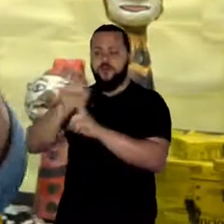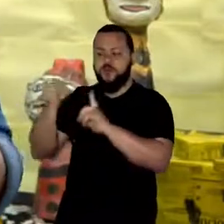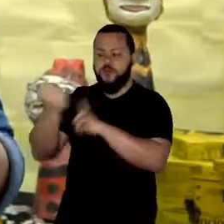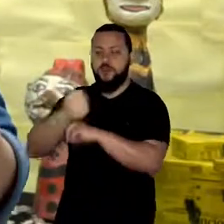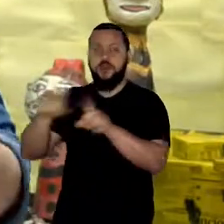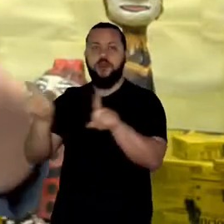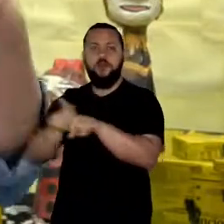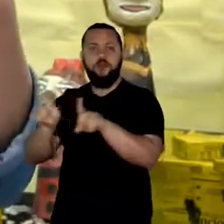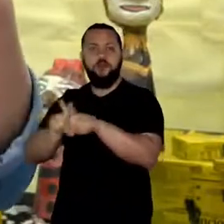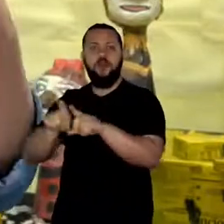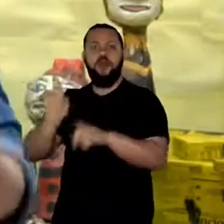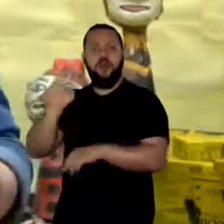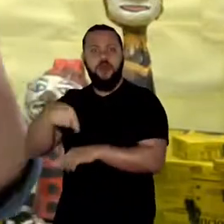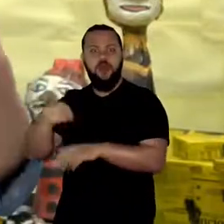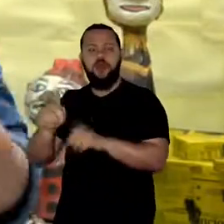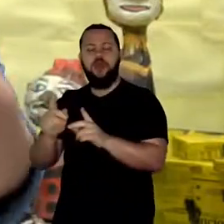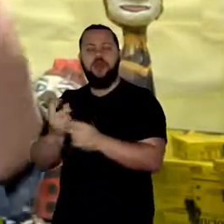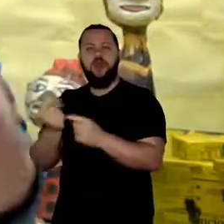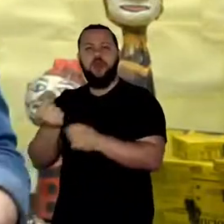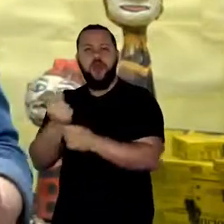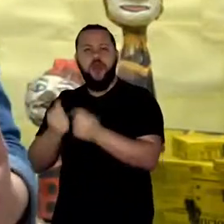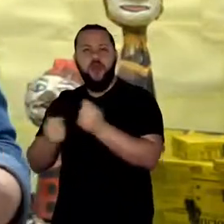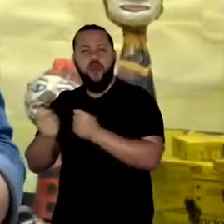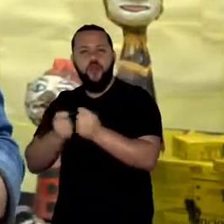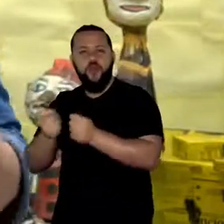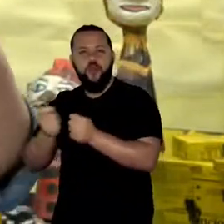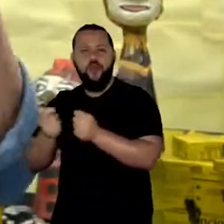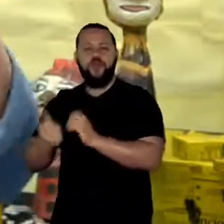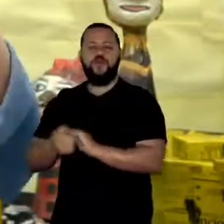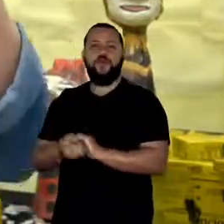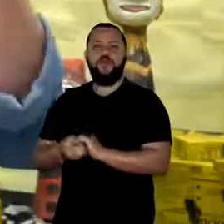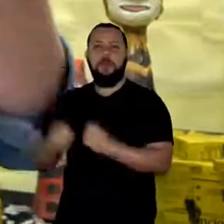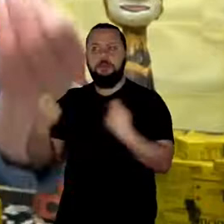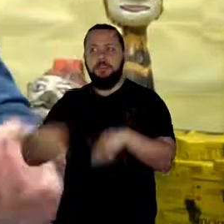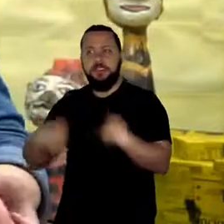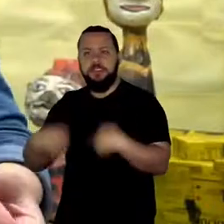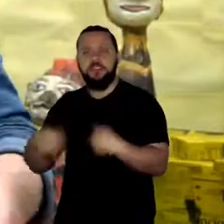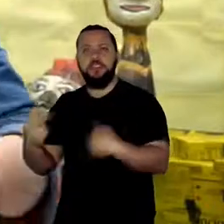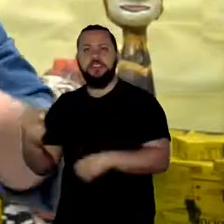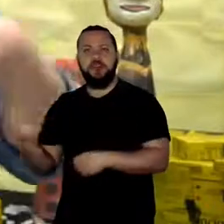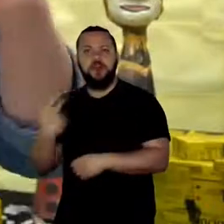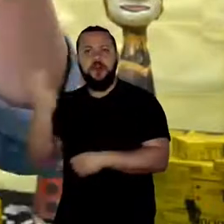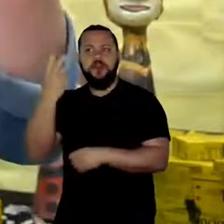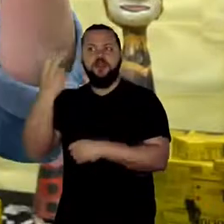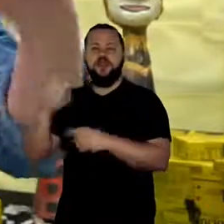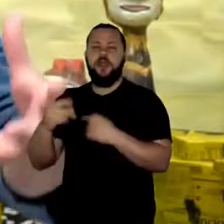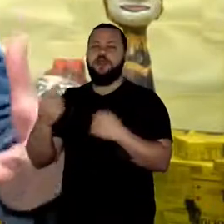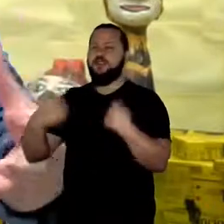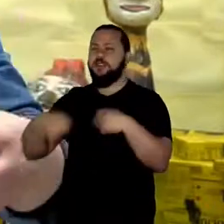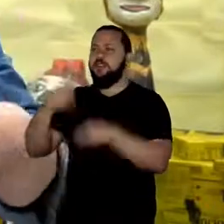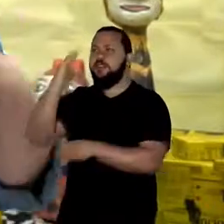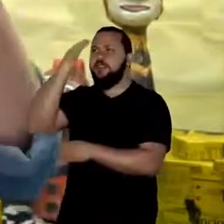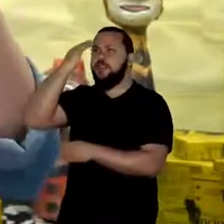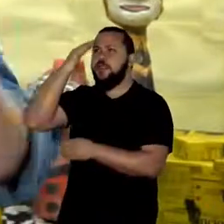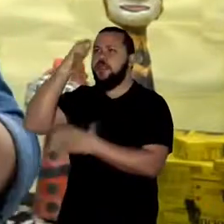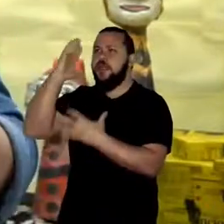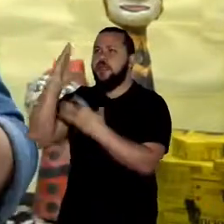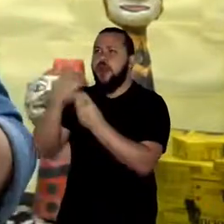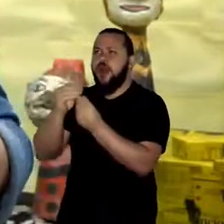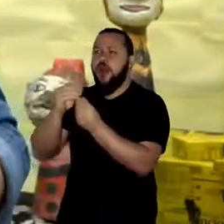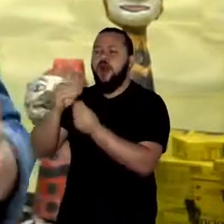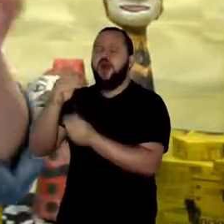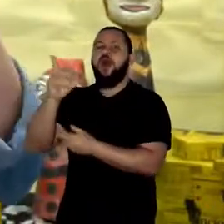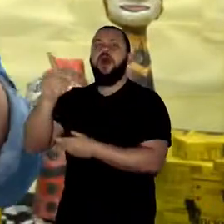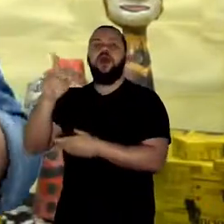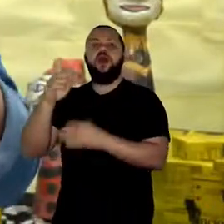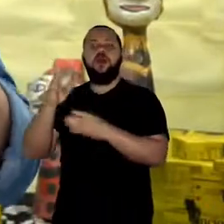impacto econômico que precisa ser valorizado. Então, eu acho que a gente precisa entender isso para entender também que investir em